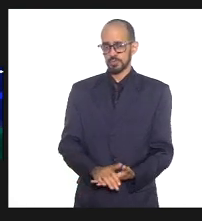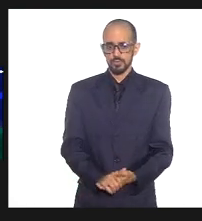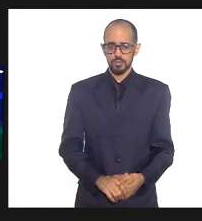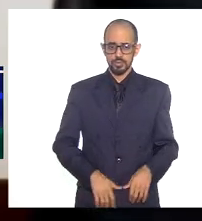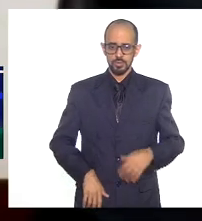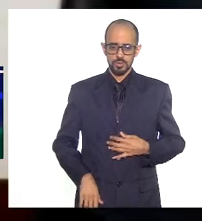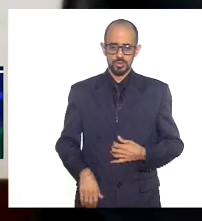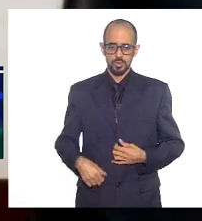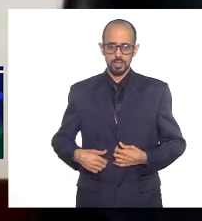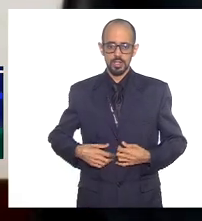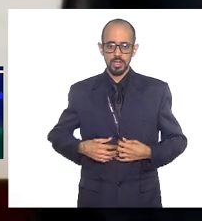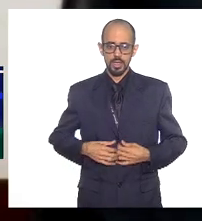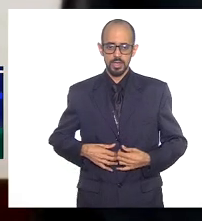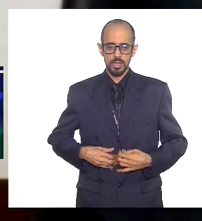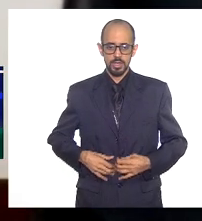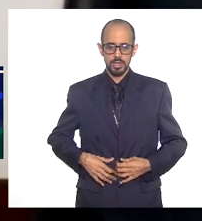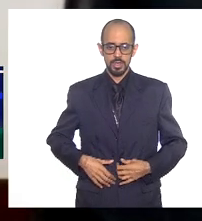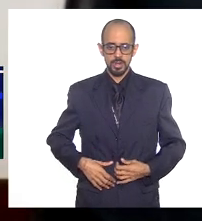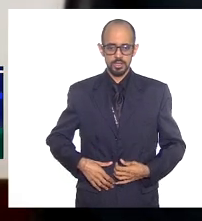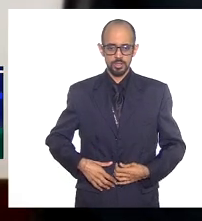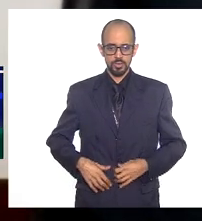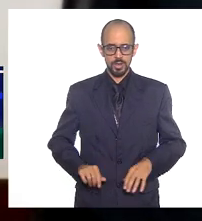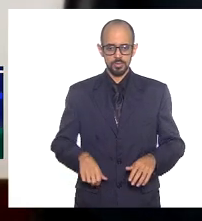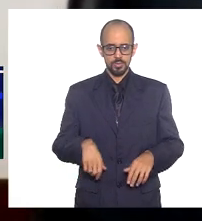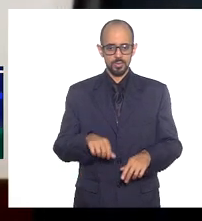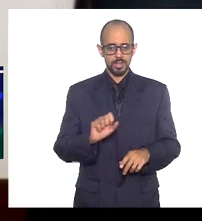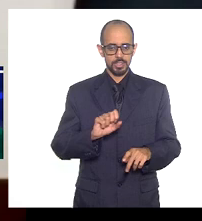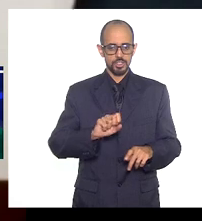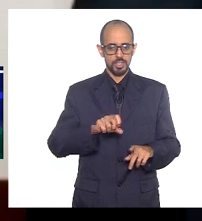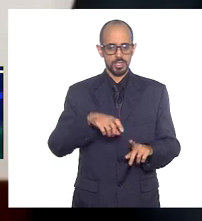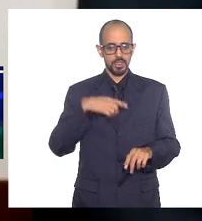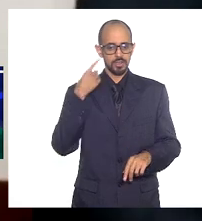Pessoal, peraí, deputado Serginho, uma palavra, por favor.